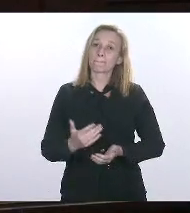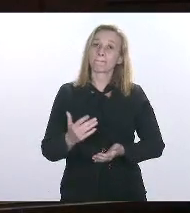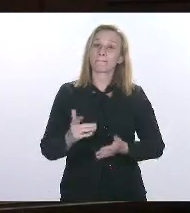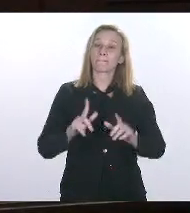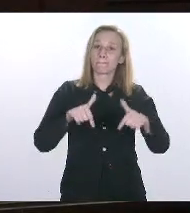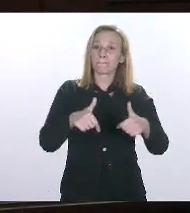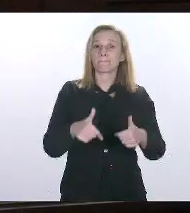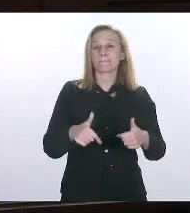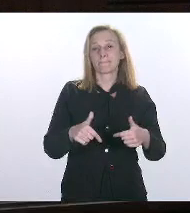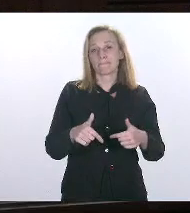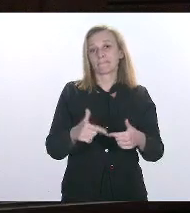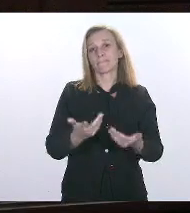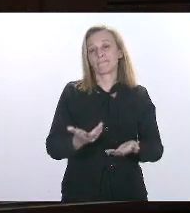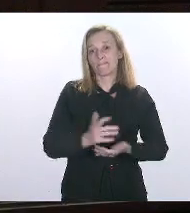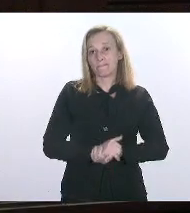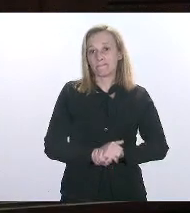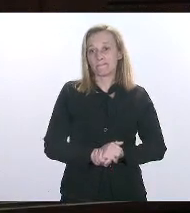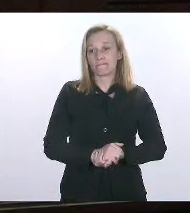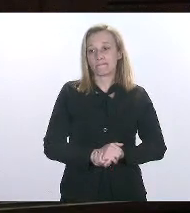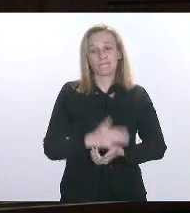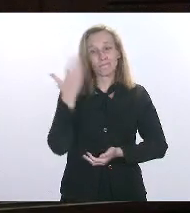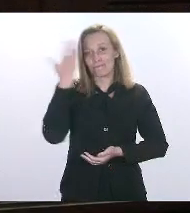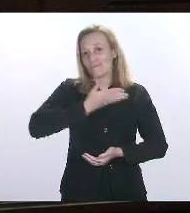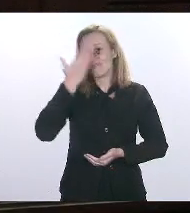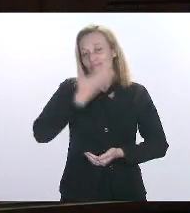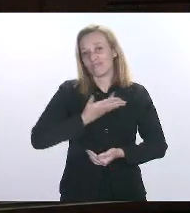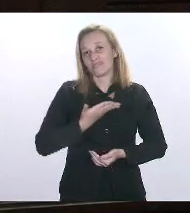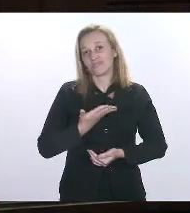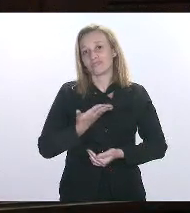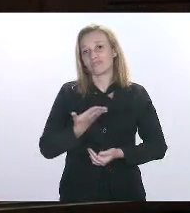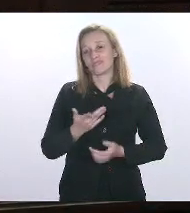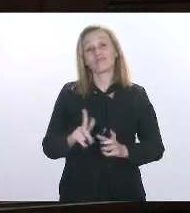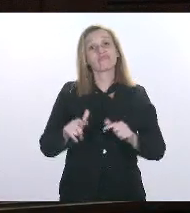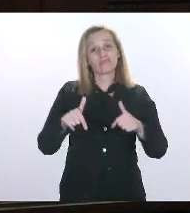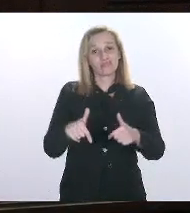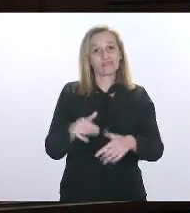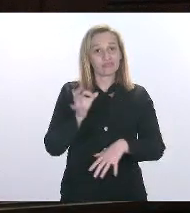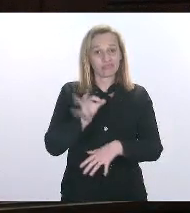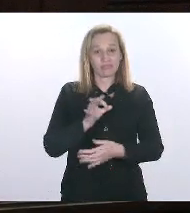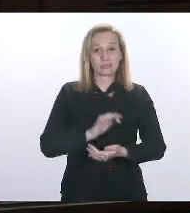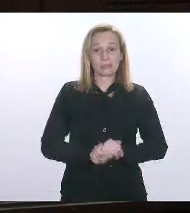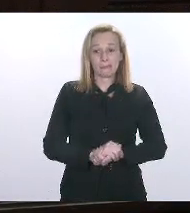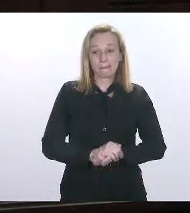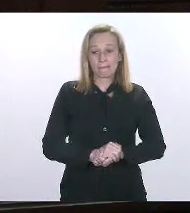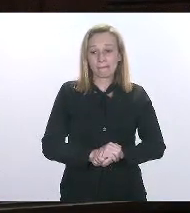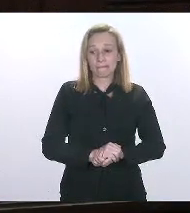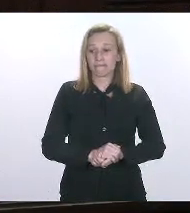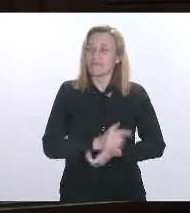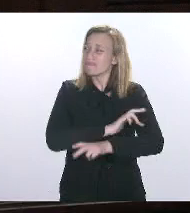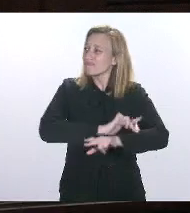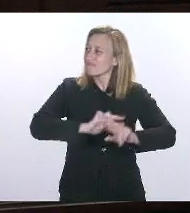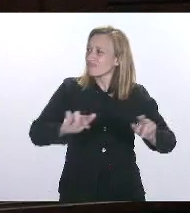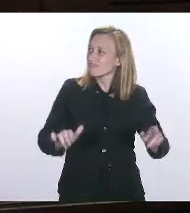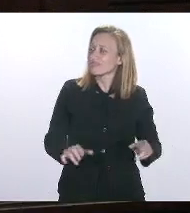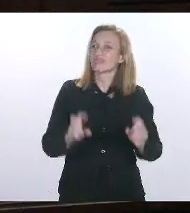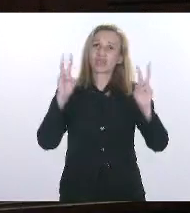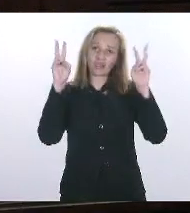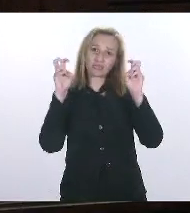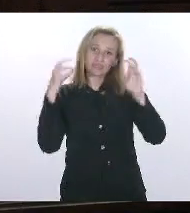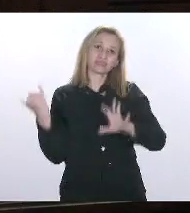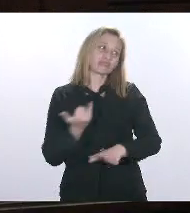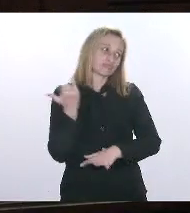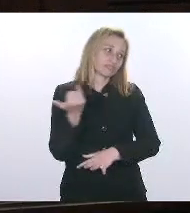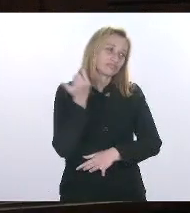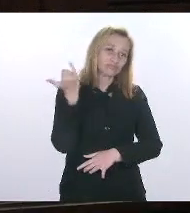certas atitudes que não vejo que são atitudes condignas. Existem tantos assuntos importantes, de